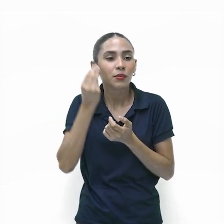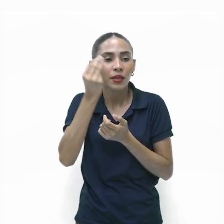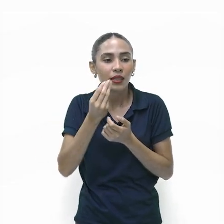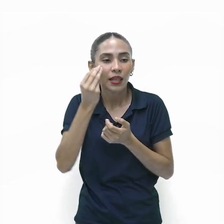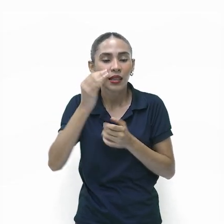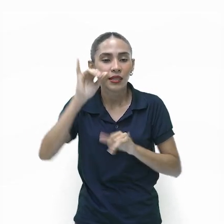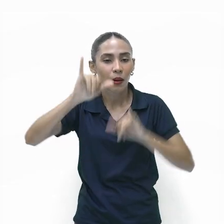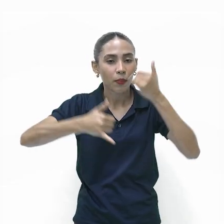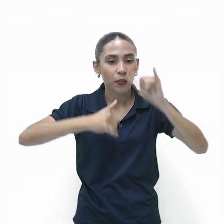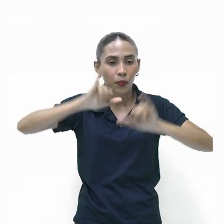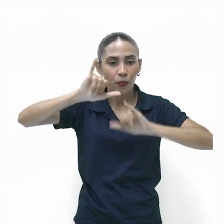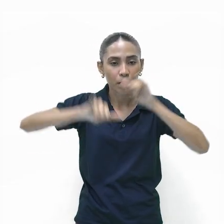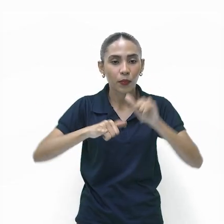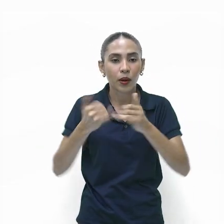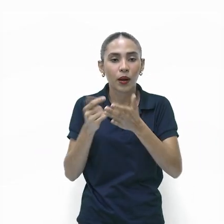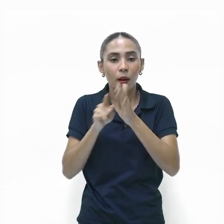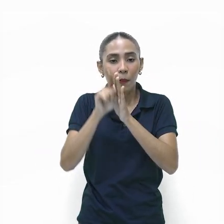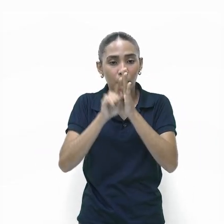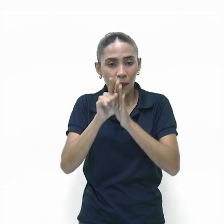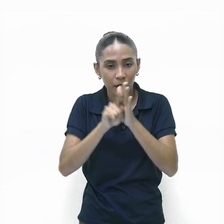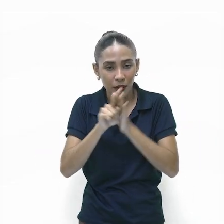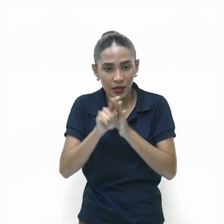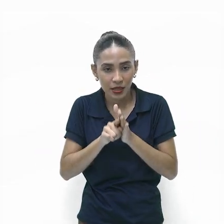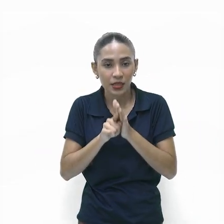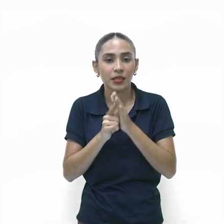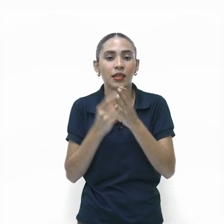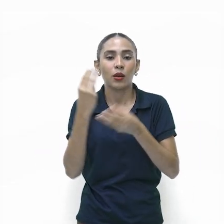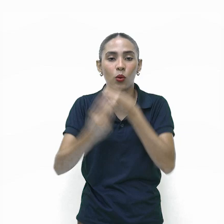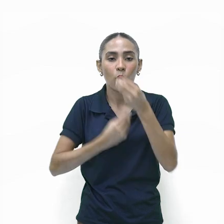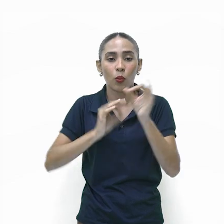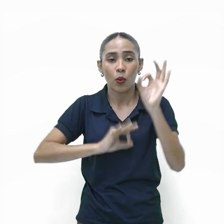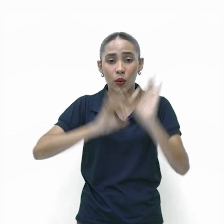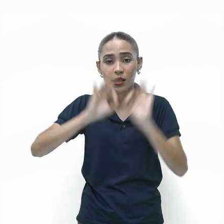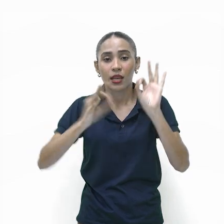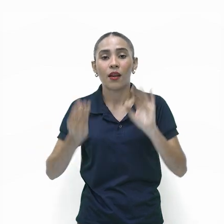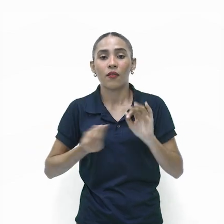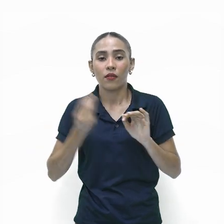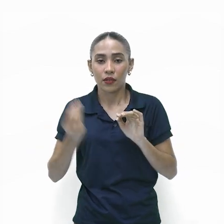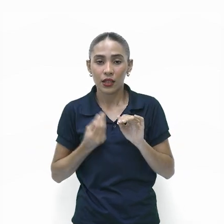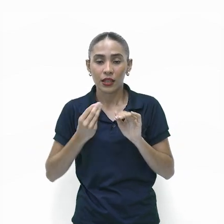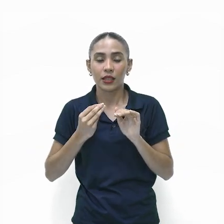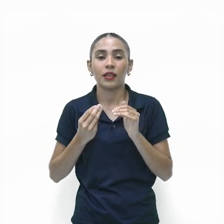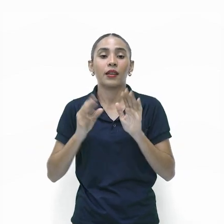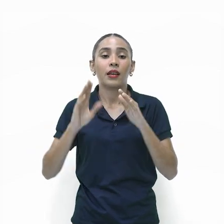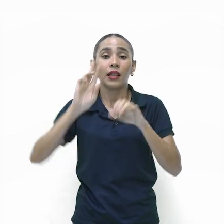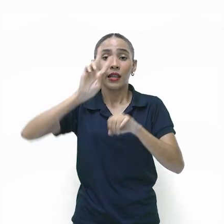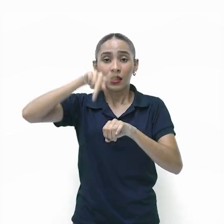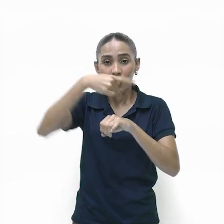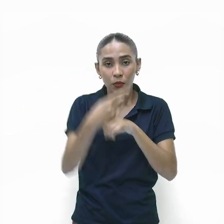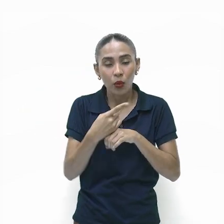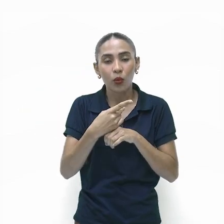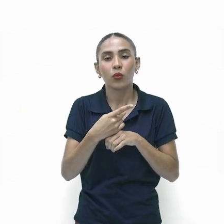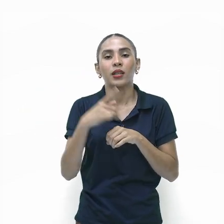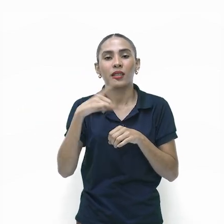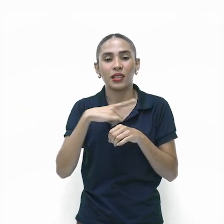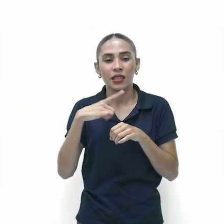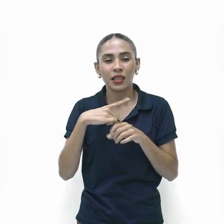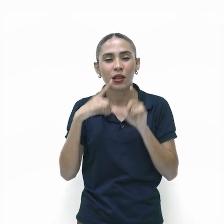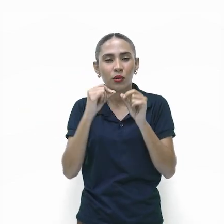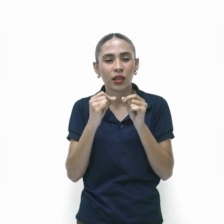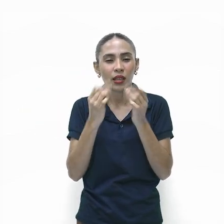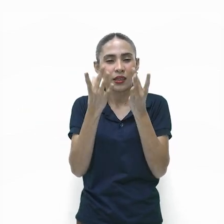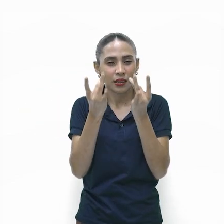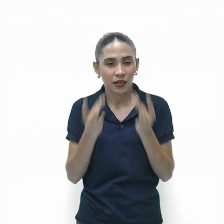façam multiplicação desses micróbios no laboratório. Depois que eles fazem a multiplicação, que tem